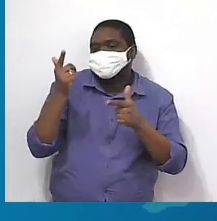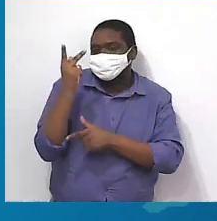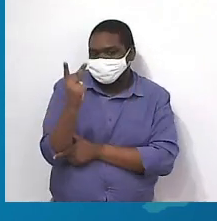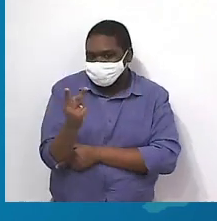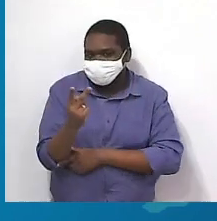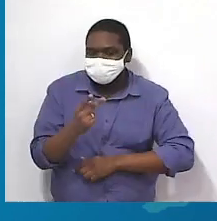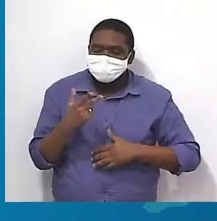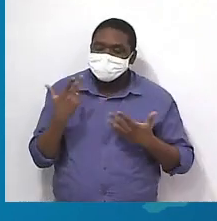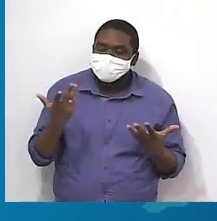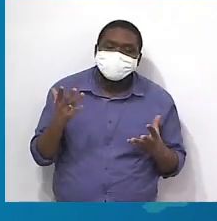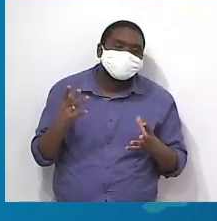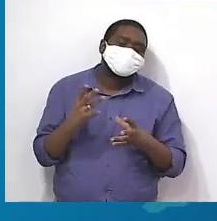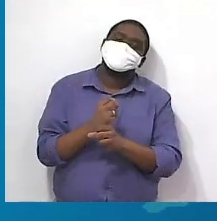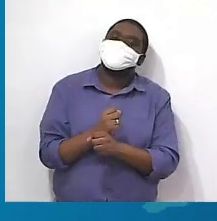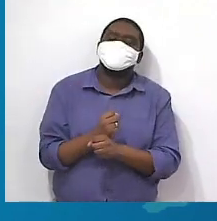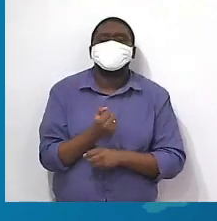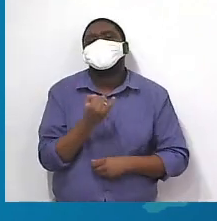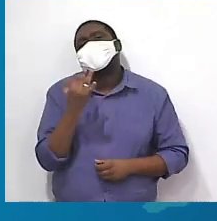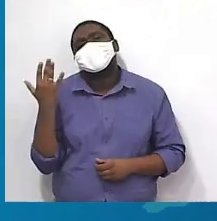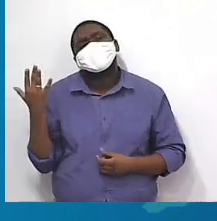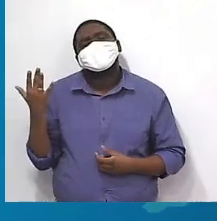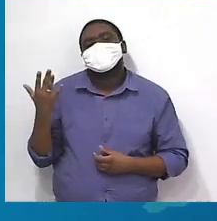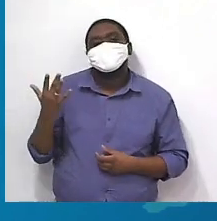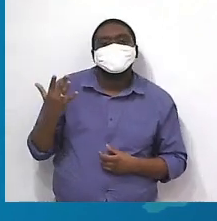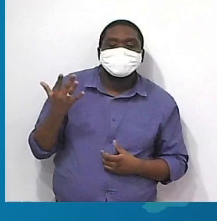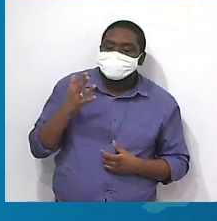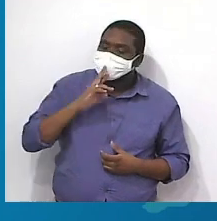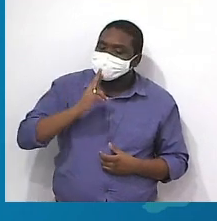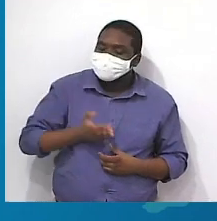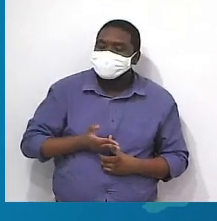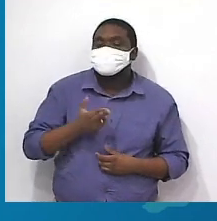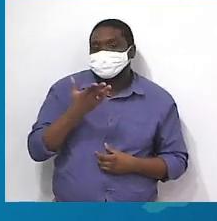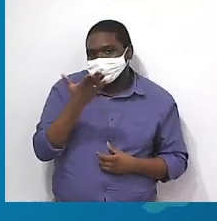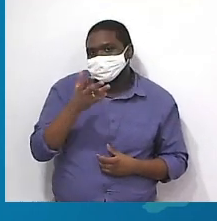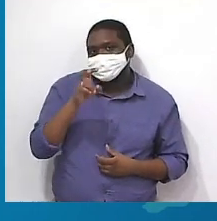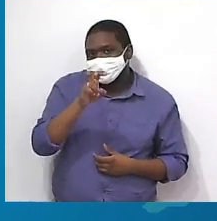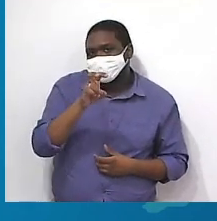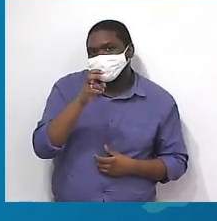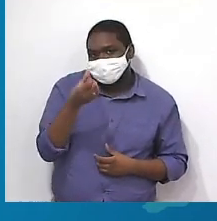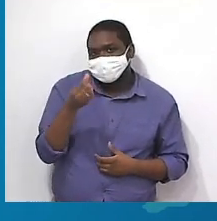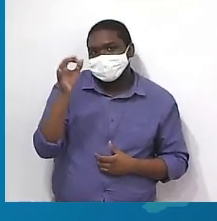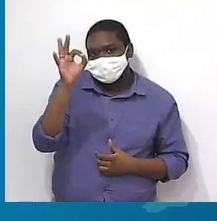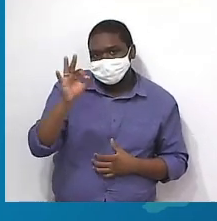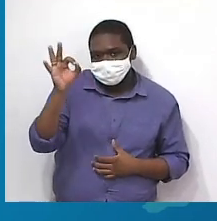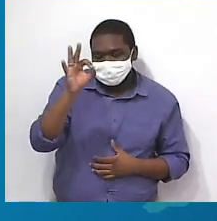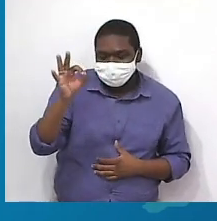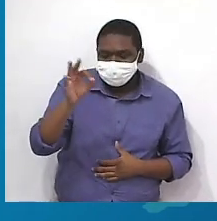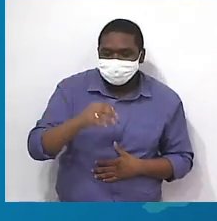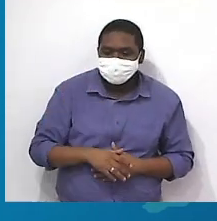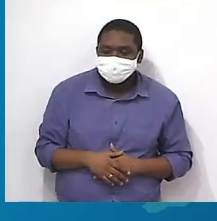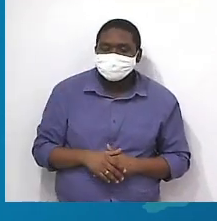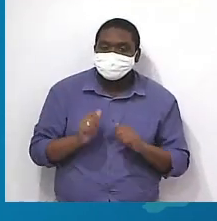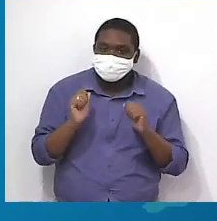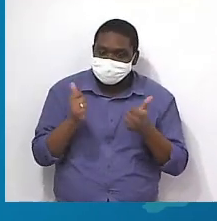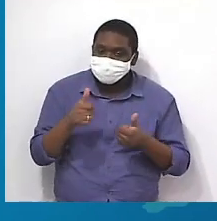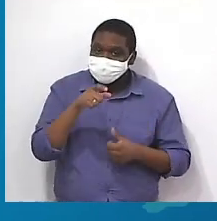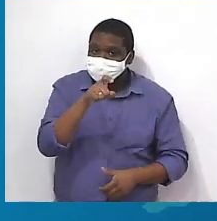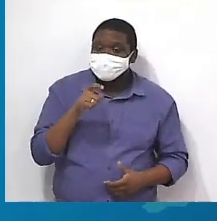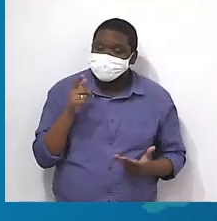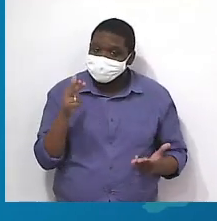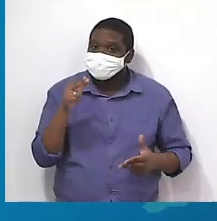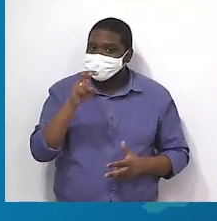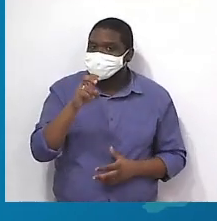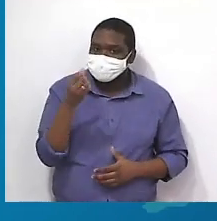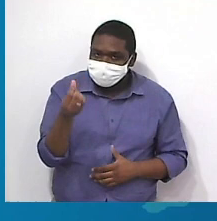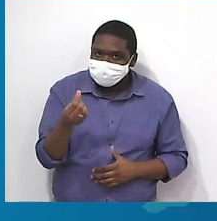2. E vai dar quanto? Quanto que vai dar essa resposta? Exatamente aí, ó, no slide. Para você, x igual a